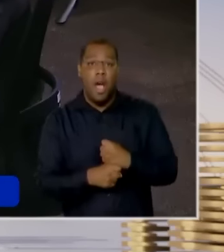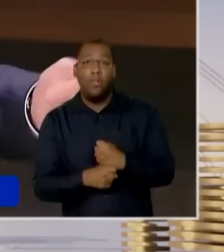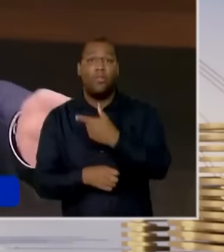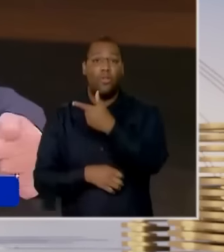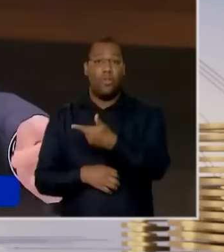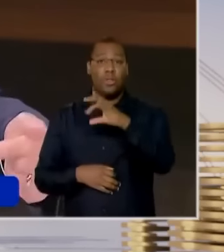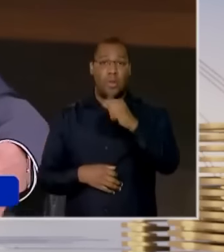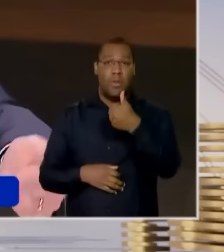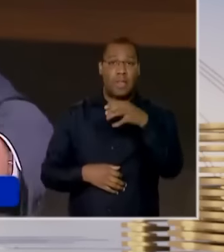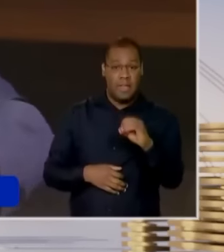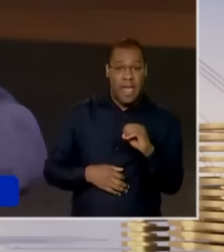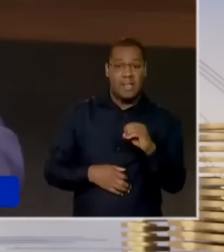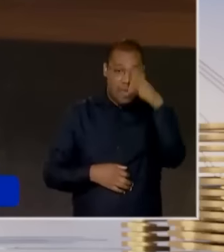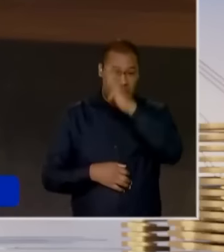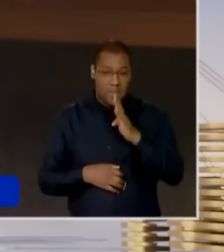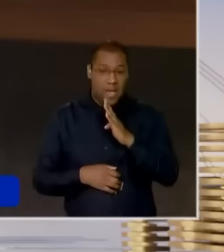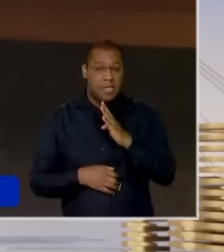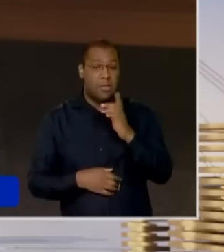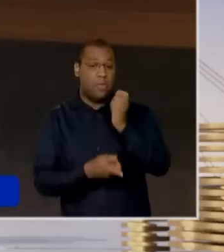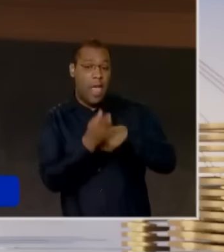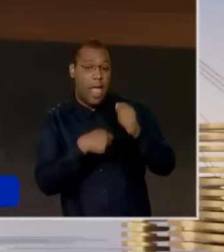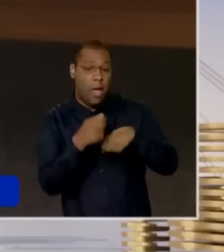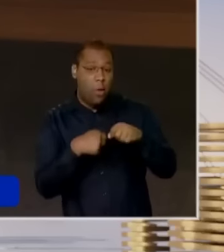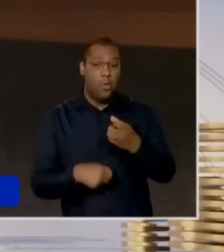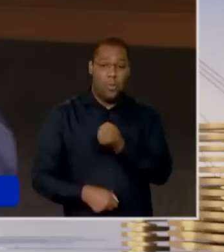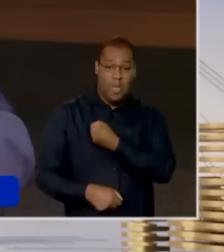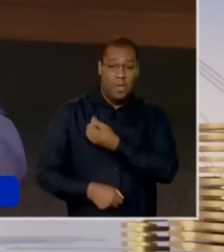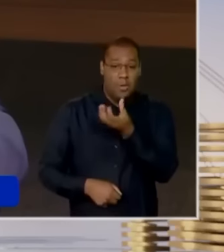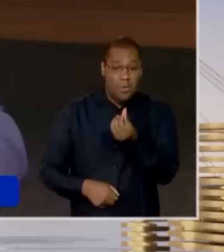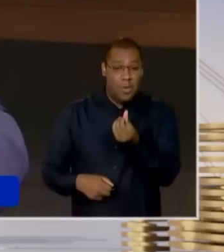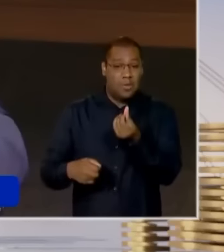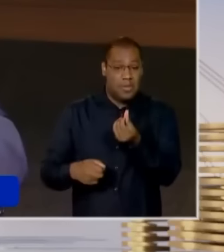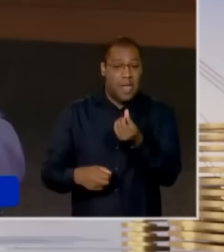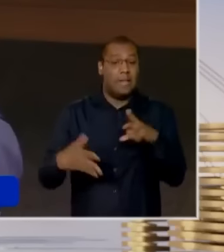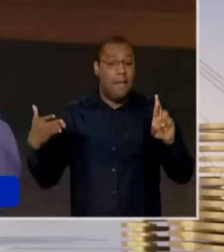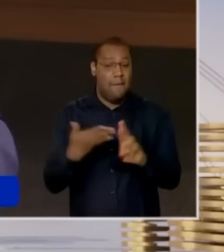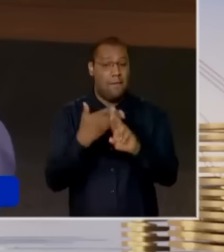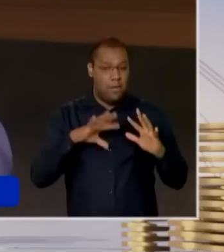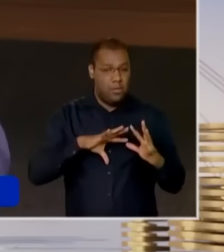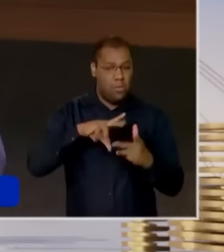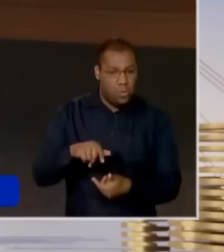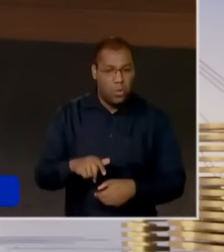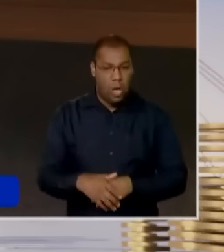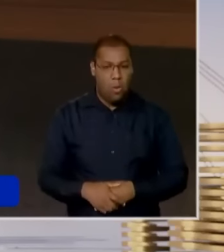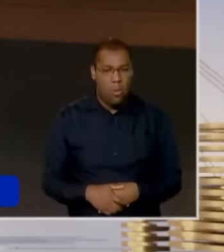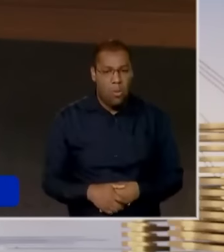74,4% do PIB brasileiro. Ou seja, se pegar todo o PIB brasileiro, ou seja, todo